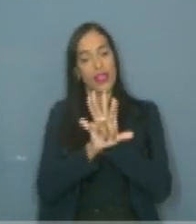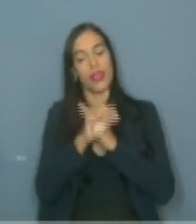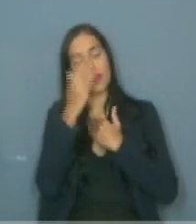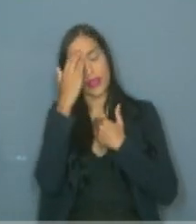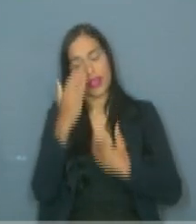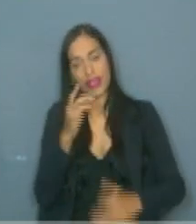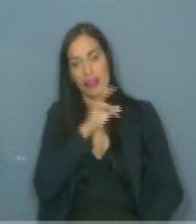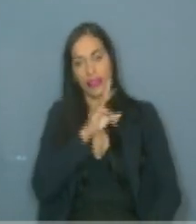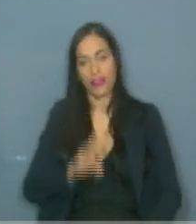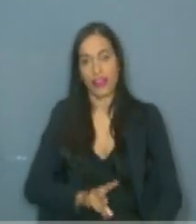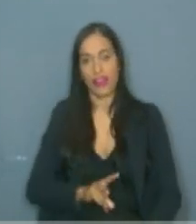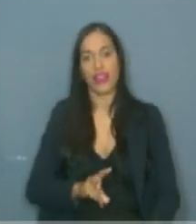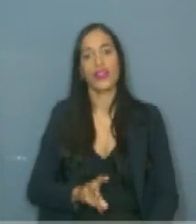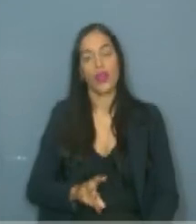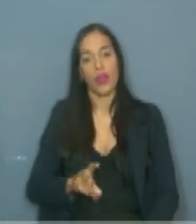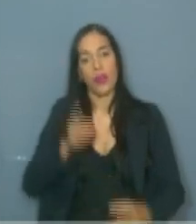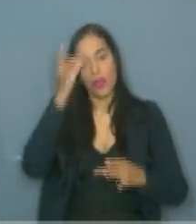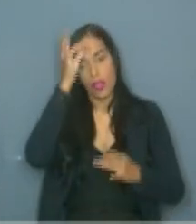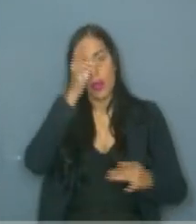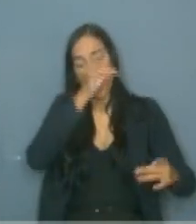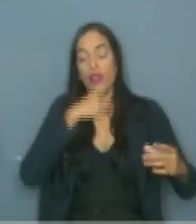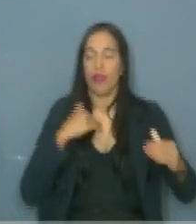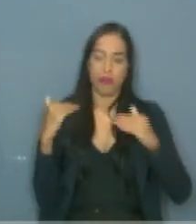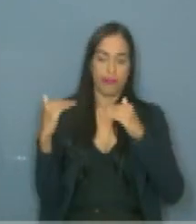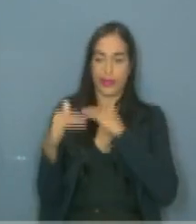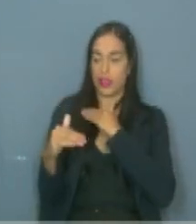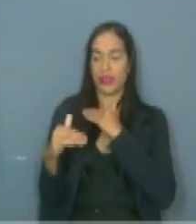vereador, pela parte concedida. Discordo